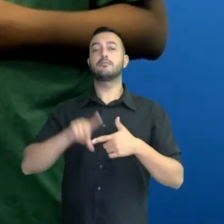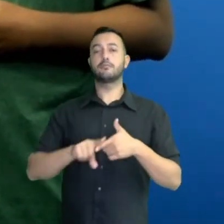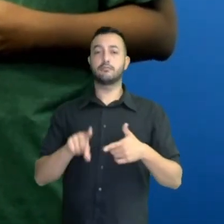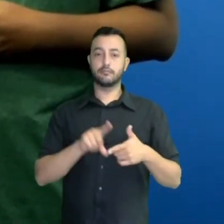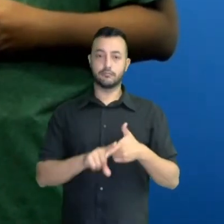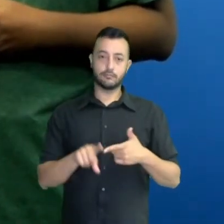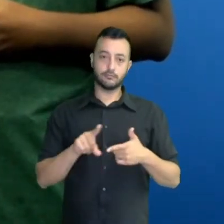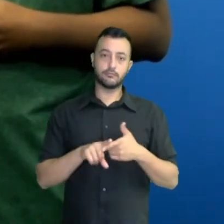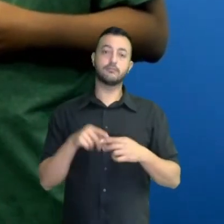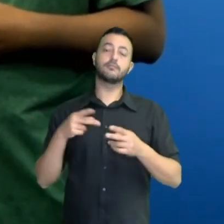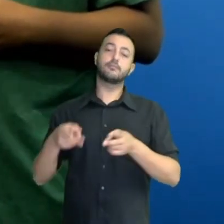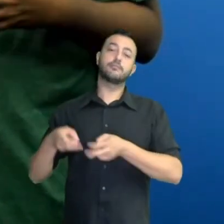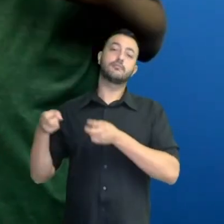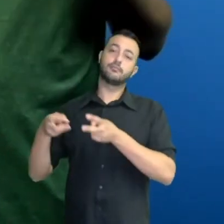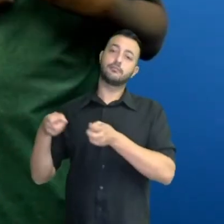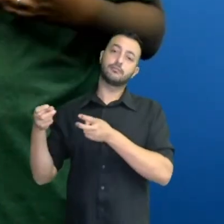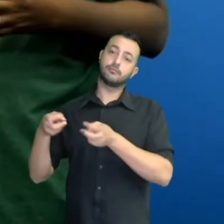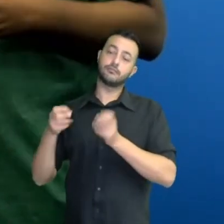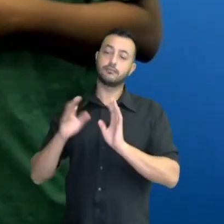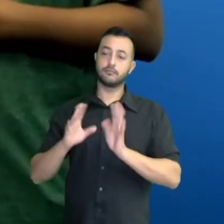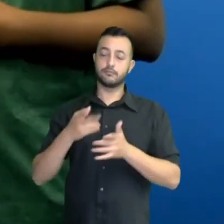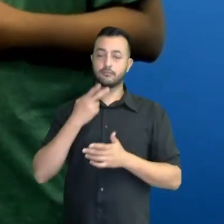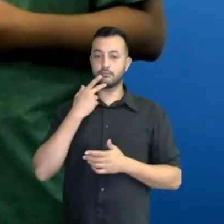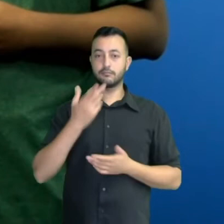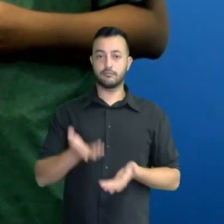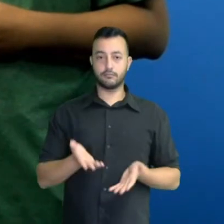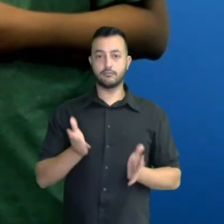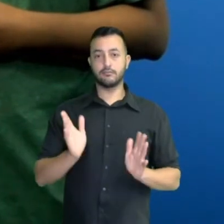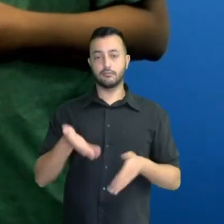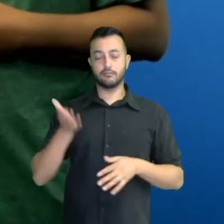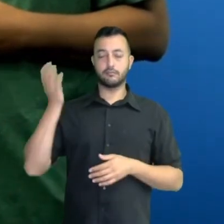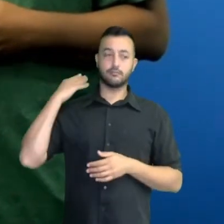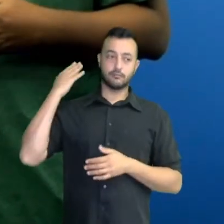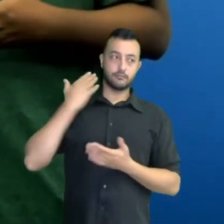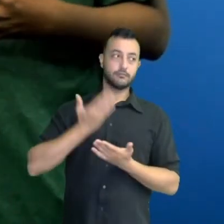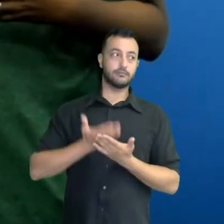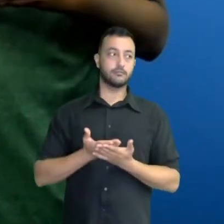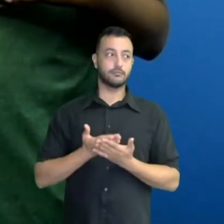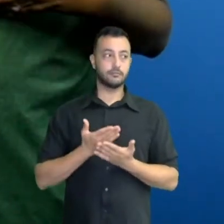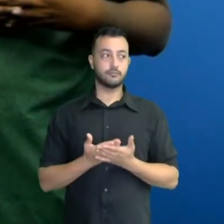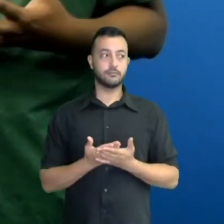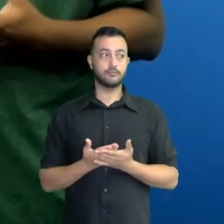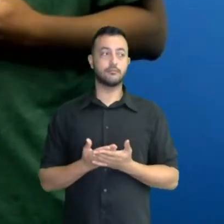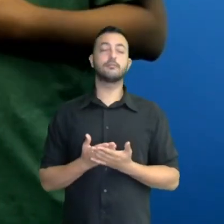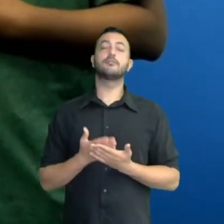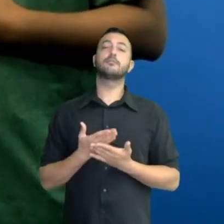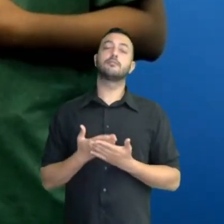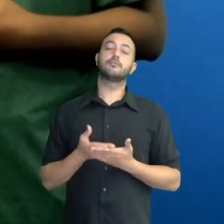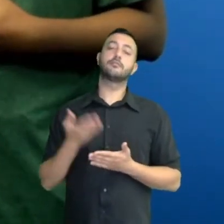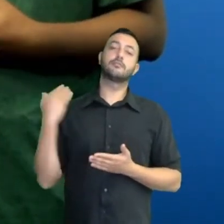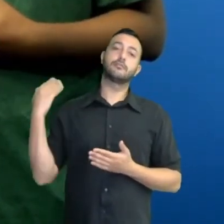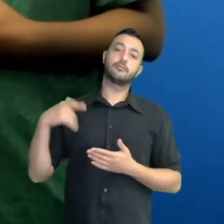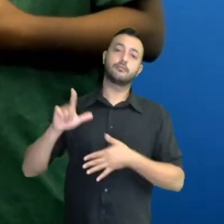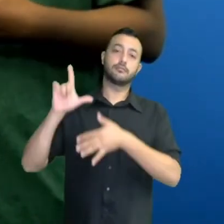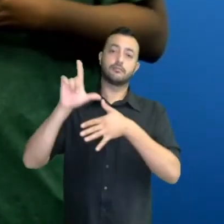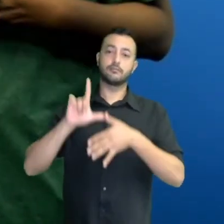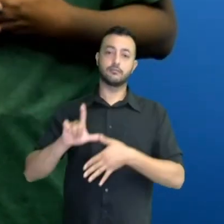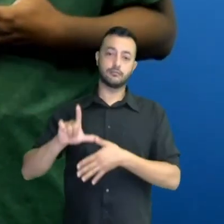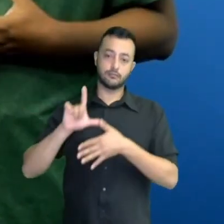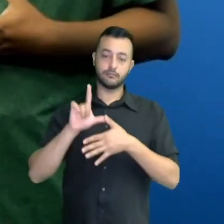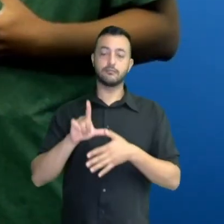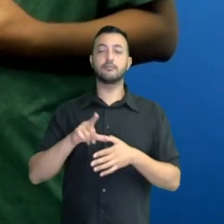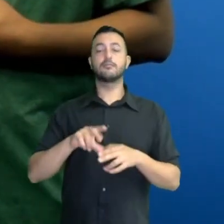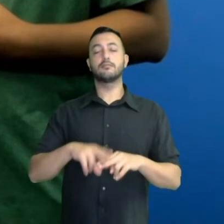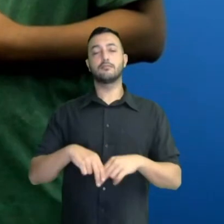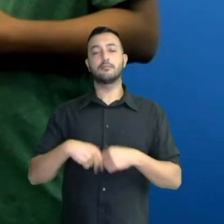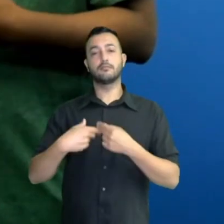de colonização que a gente falou até nas aulas passadas, né? Na aula passada, na América Latina, que sofreu um processo